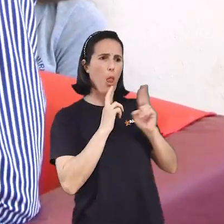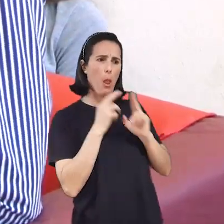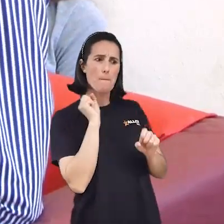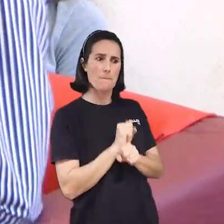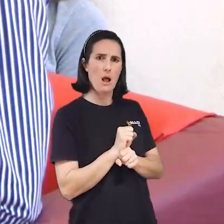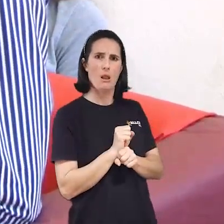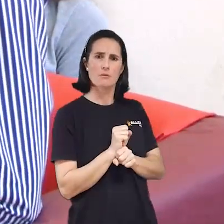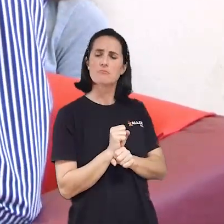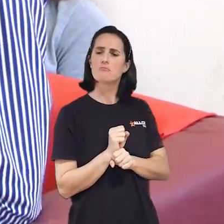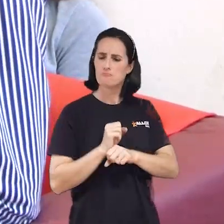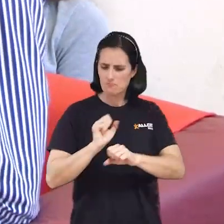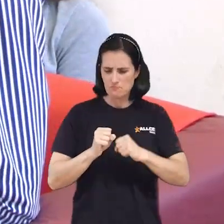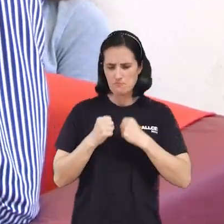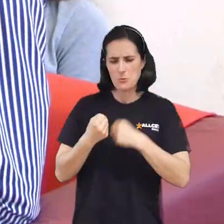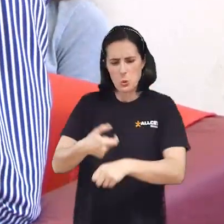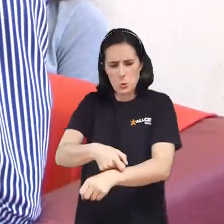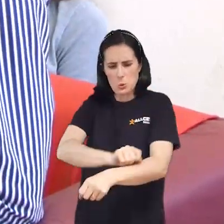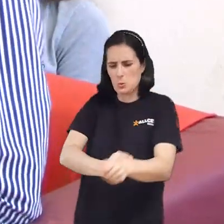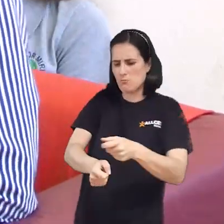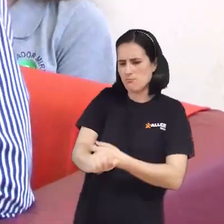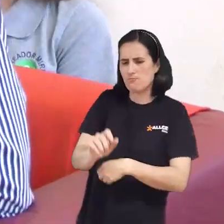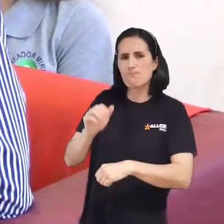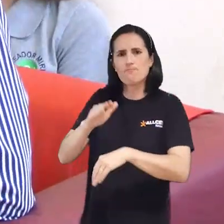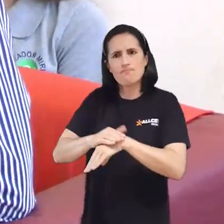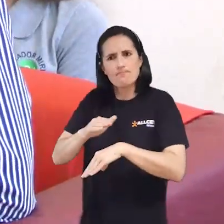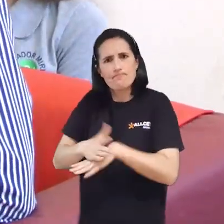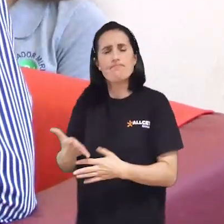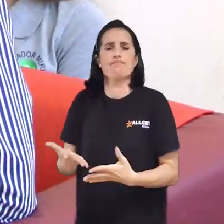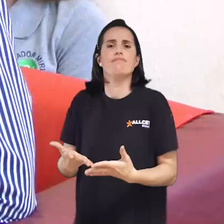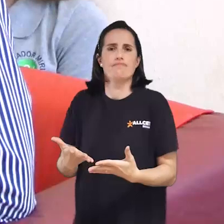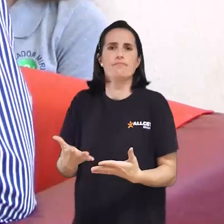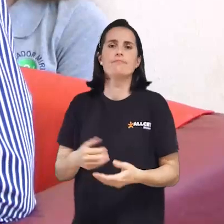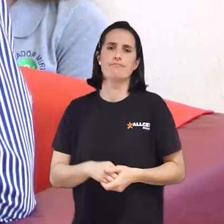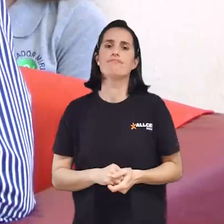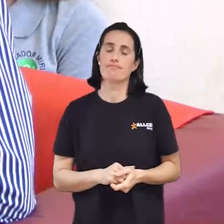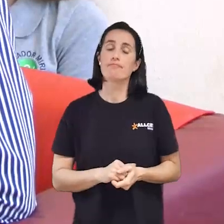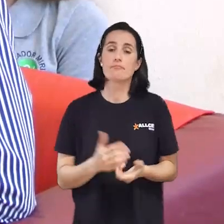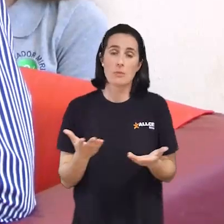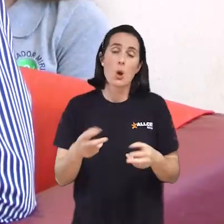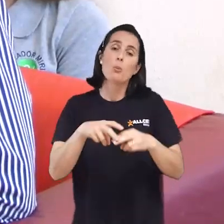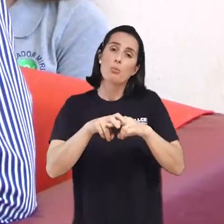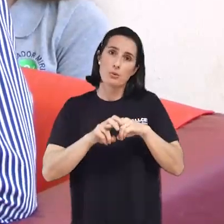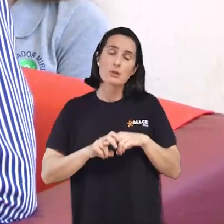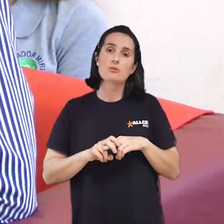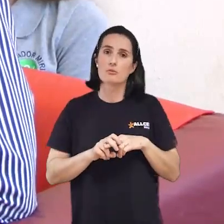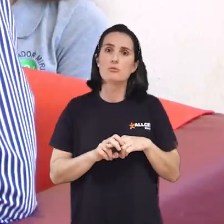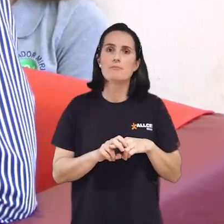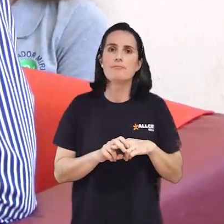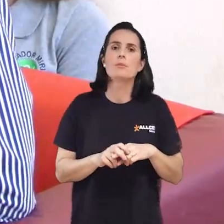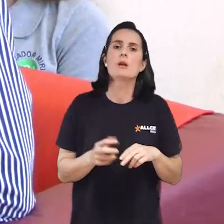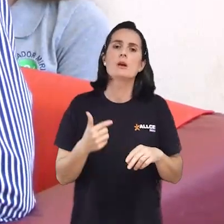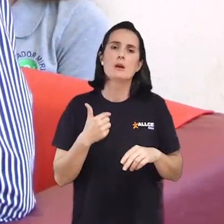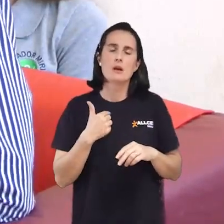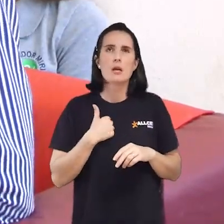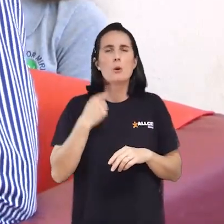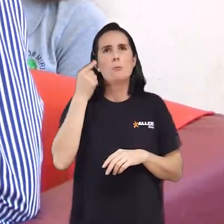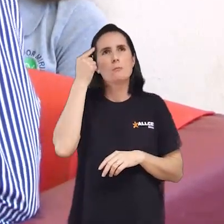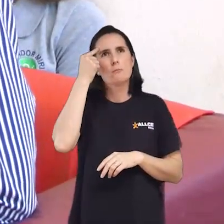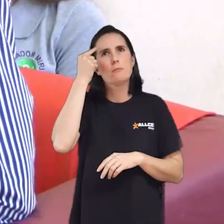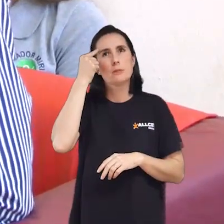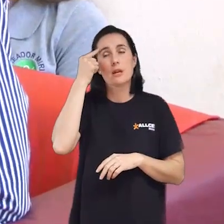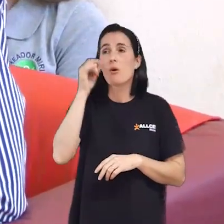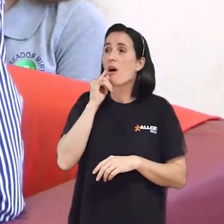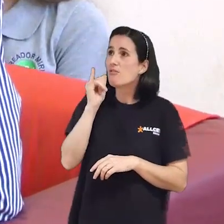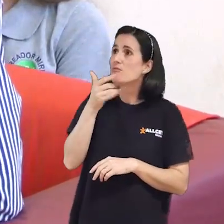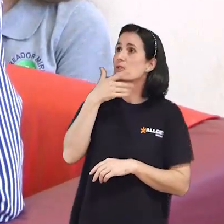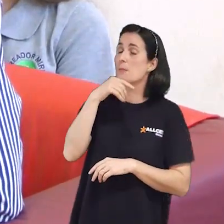para ir ver os comícios, né? Na época do candidato dele. Né? Então eu sempre